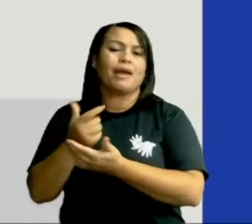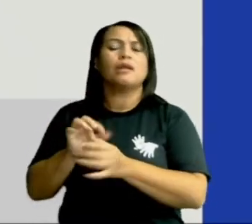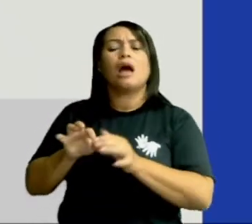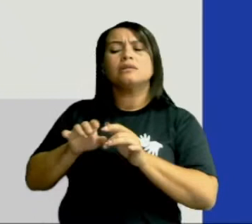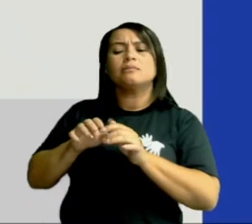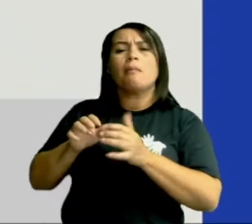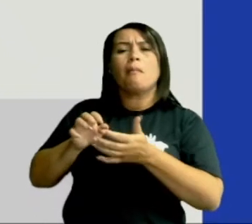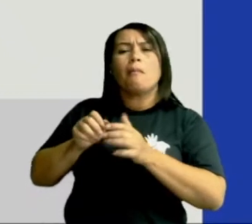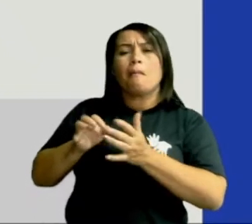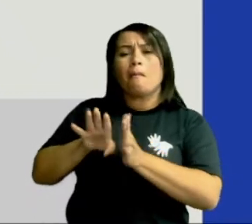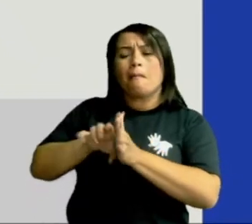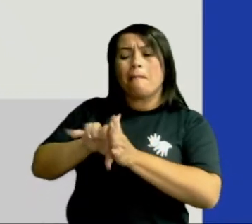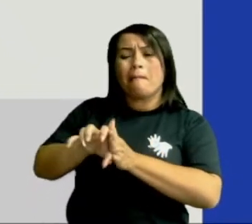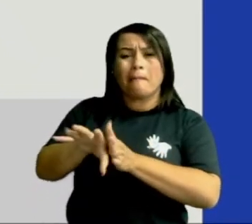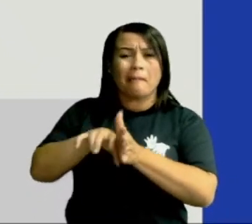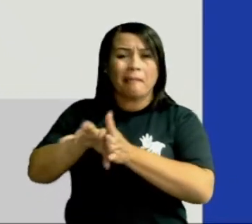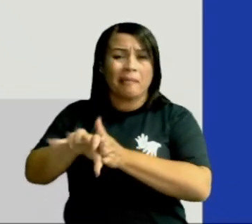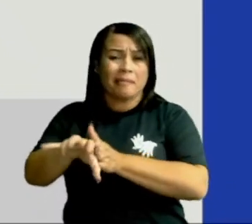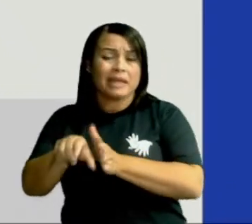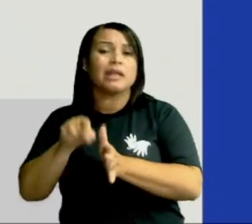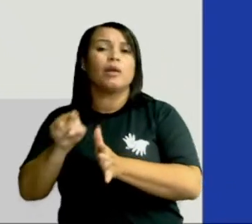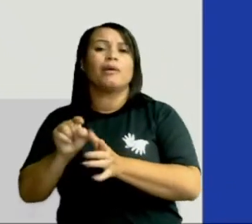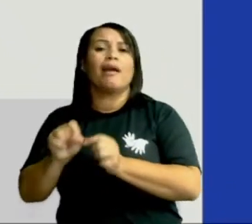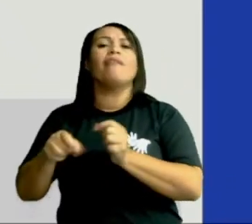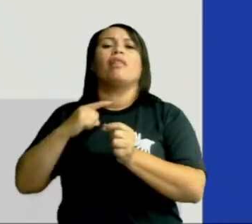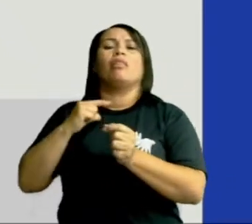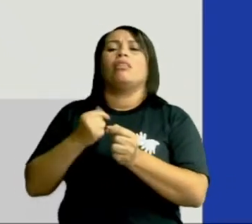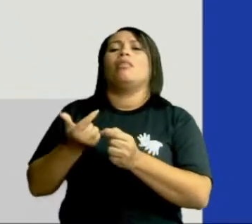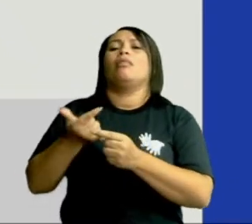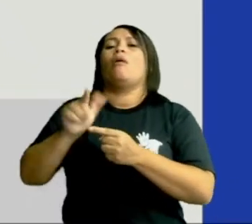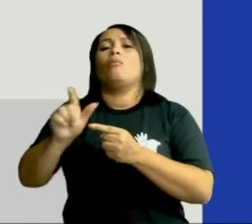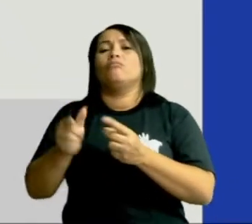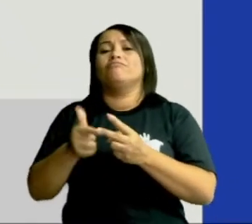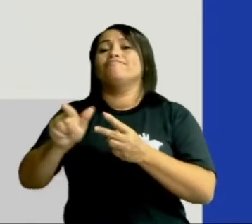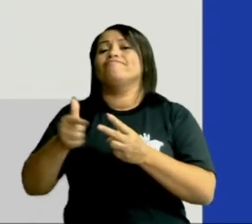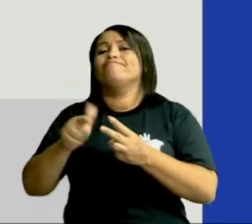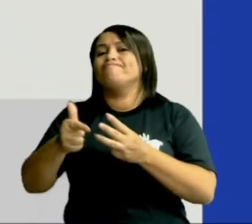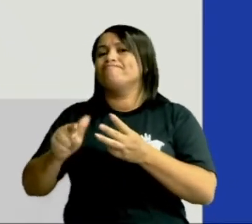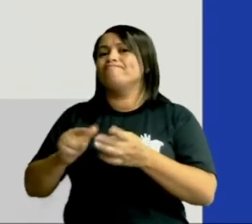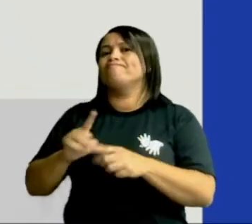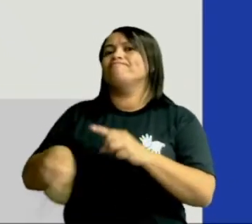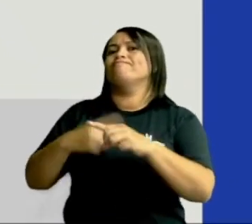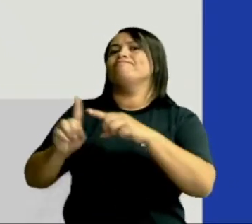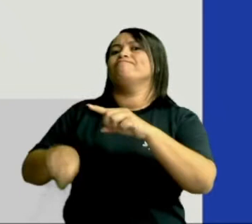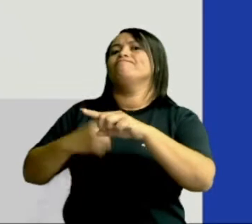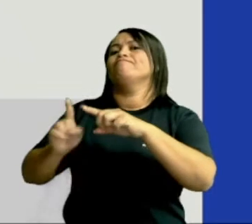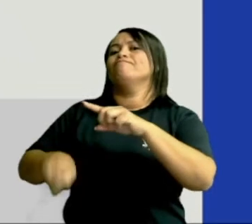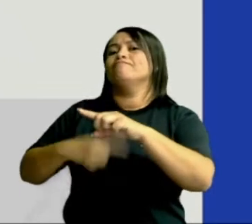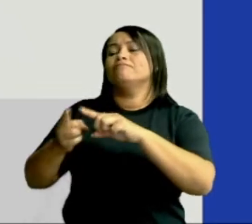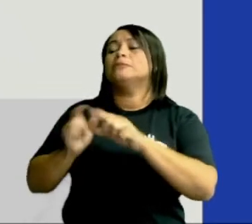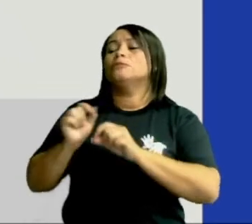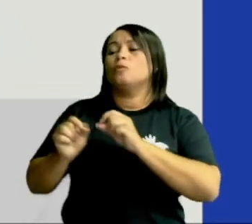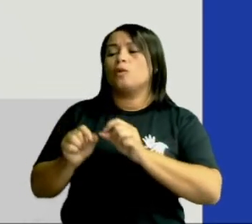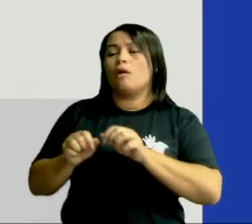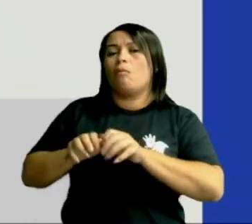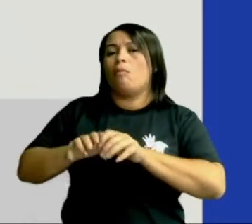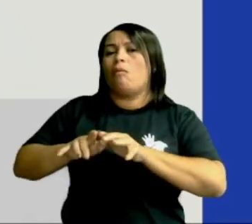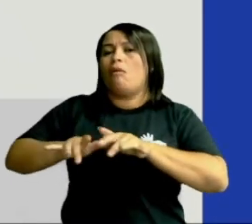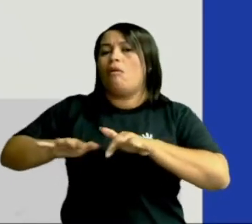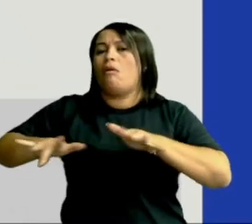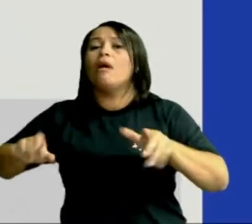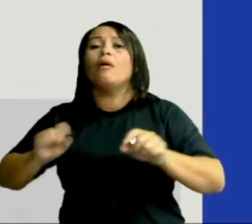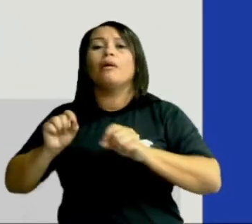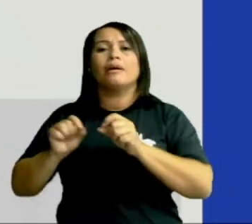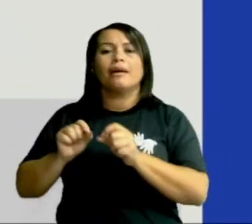aquela bactéria que não era resistente antes, começa a produzir bactérias resistentes. Então essas bactérias resistentes vão se proliferando e